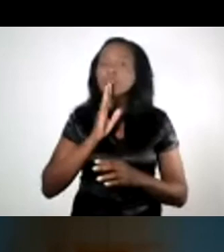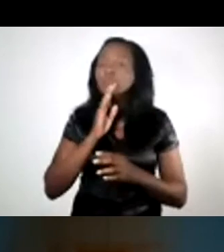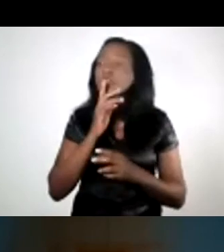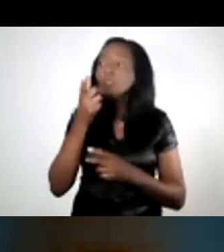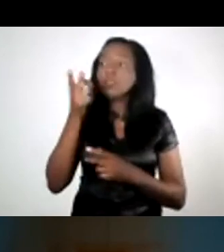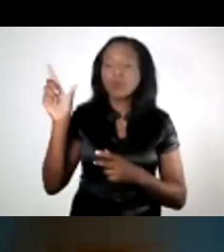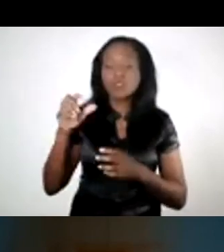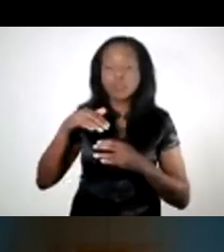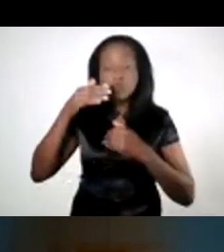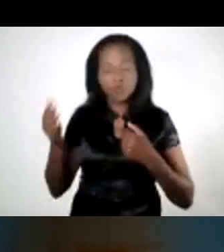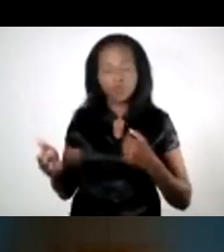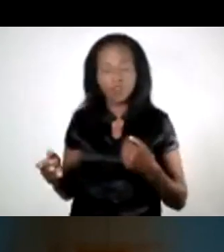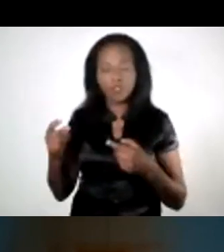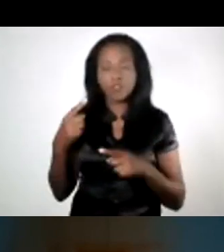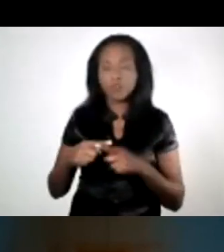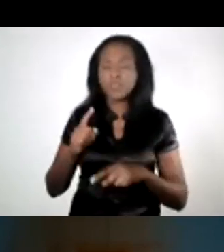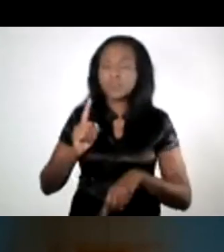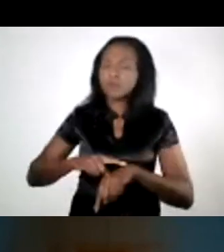livro de vocês,